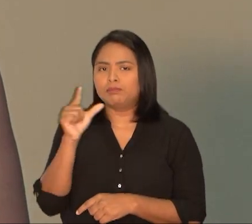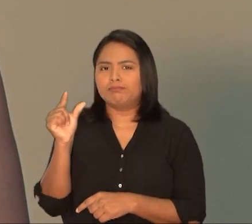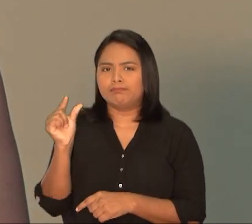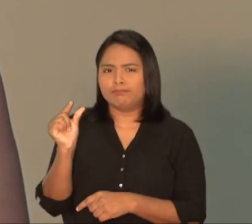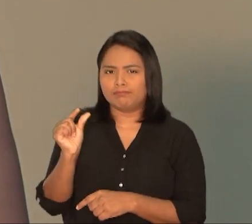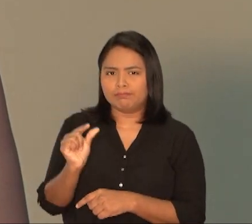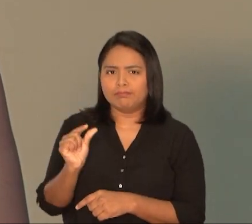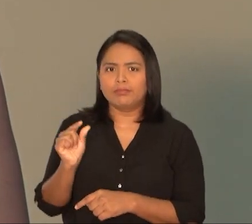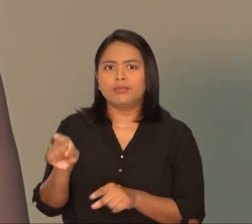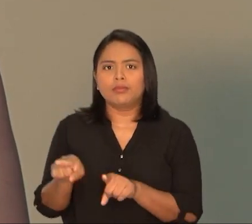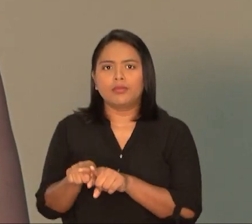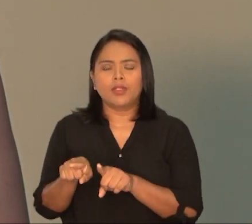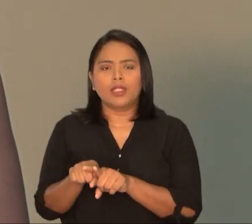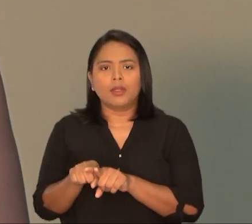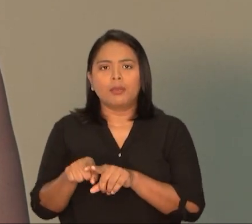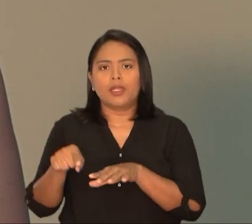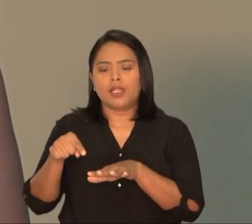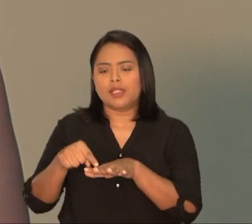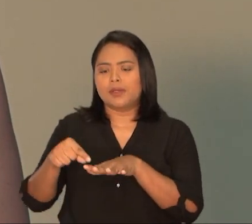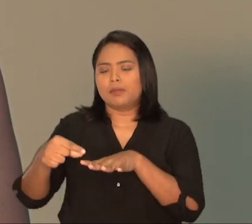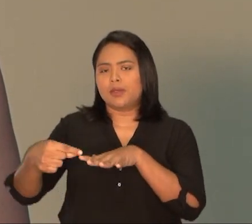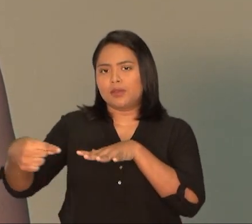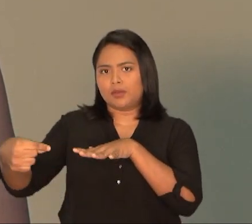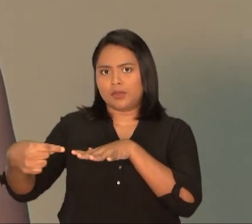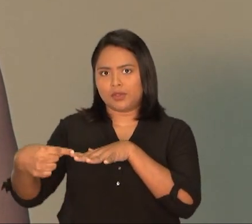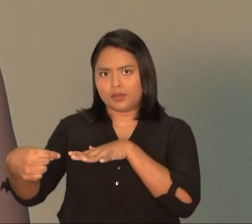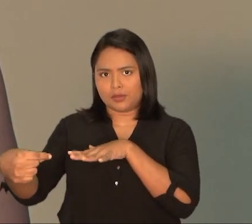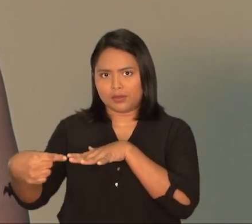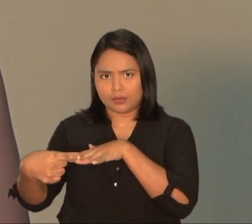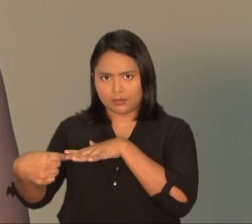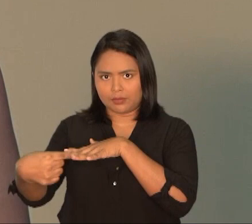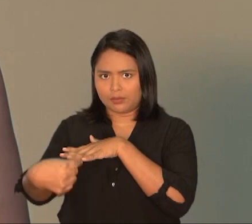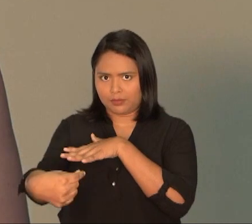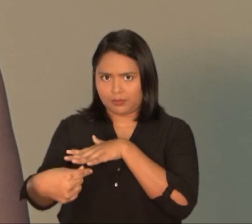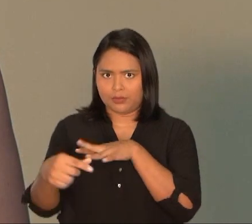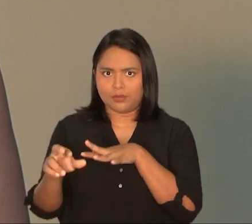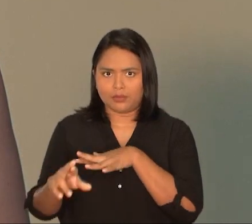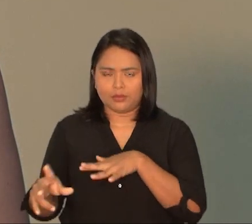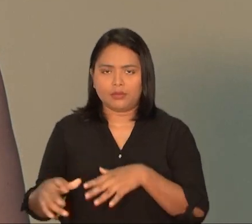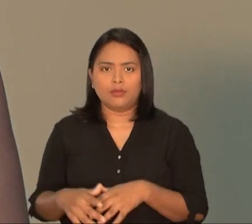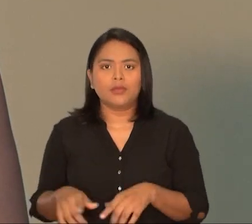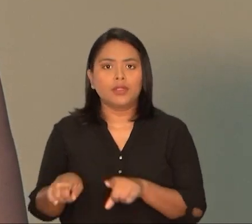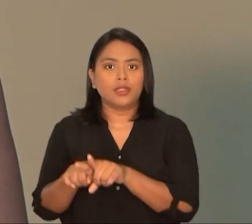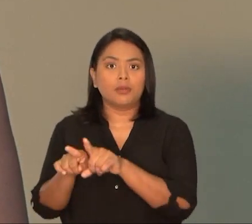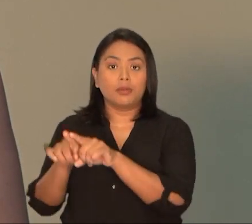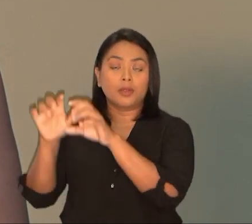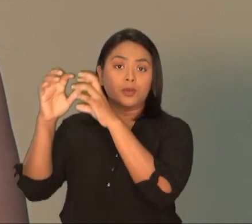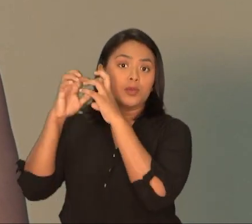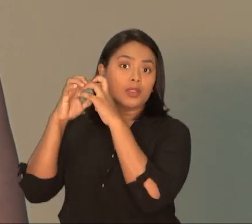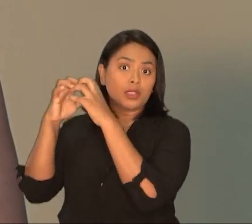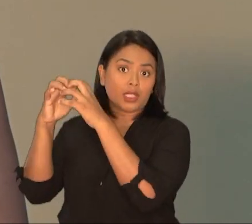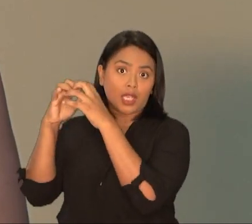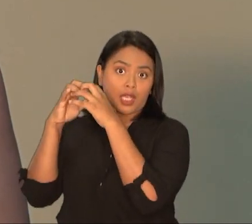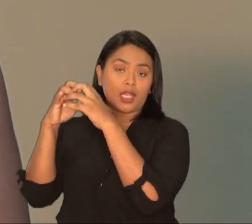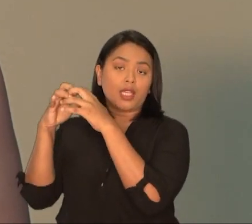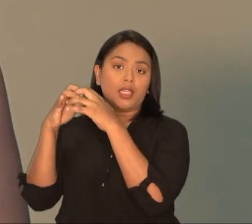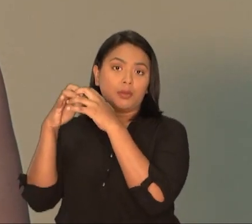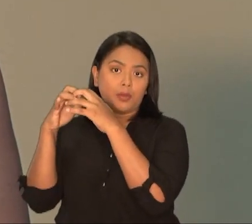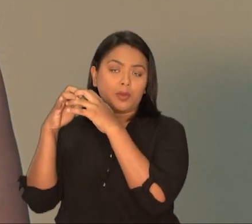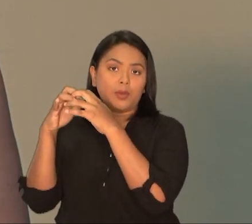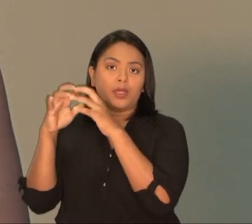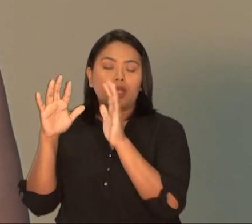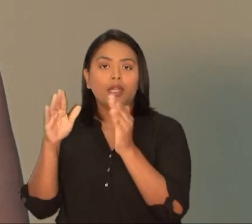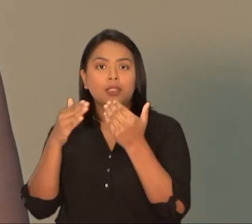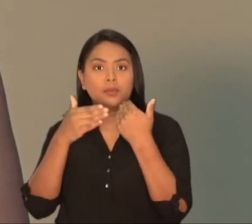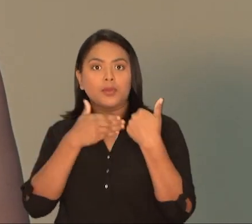as características dessa síndrome. E o que que acontece? Parte do cérebro deles, que é responsável